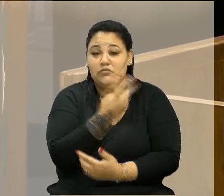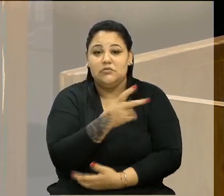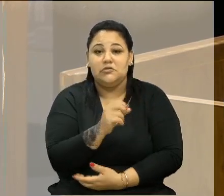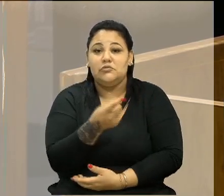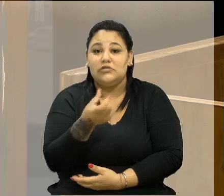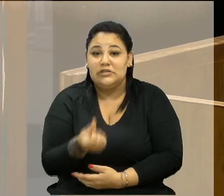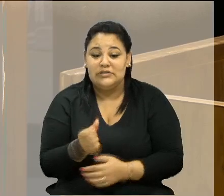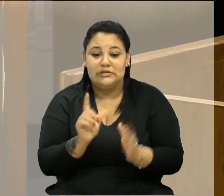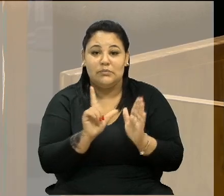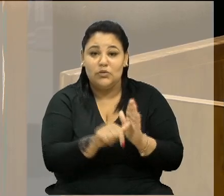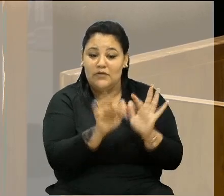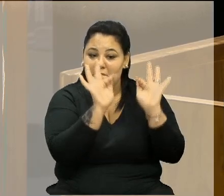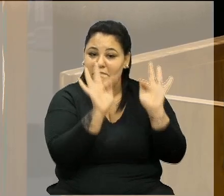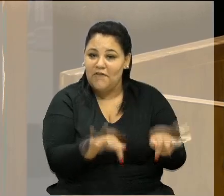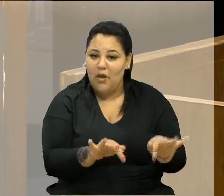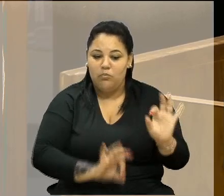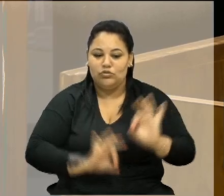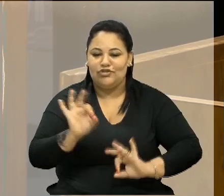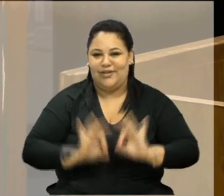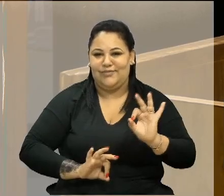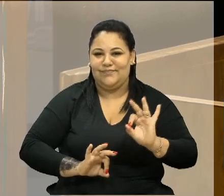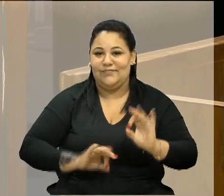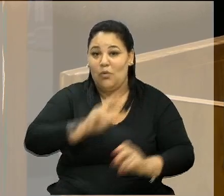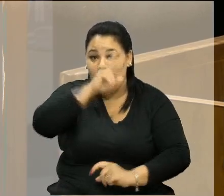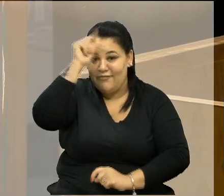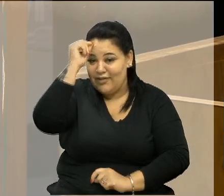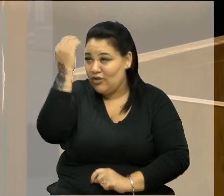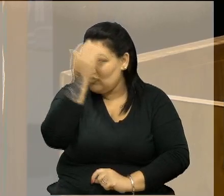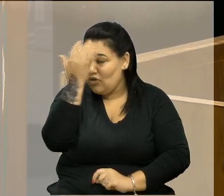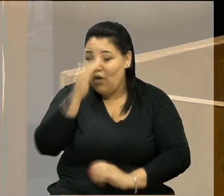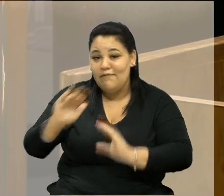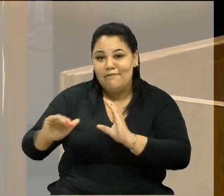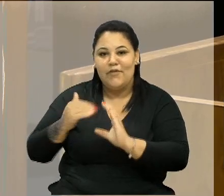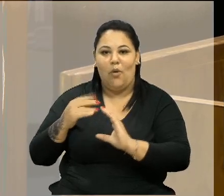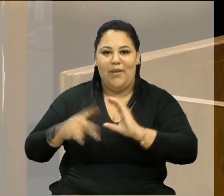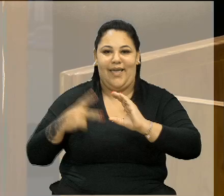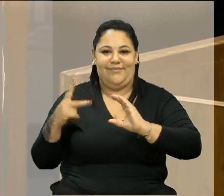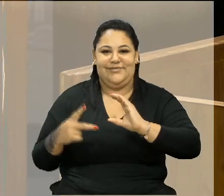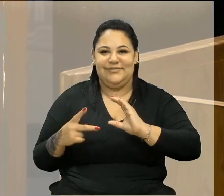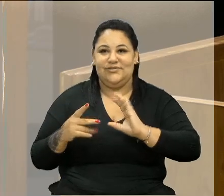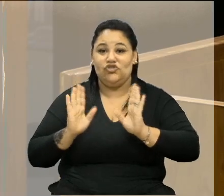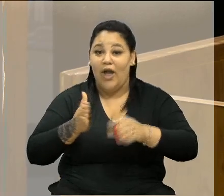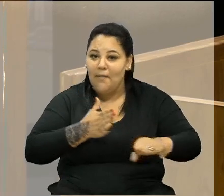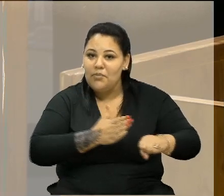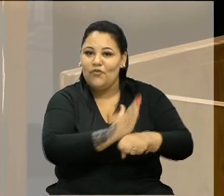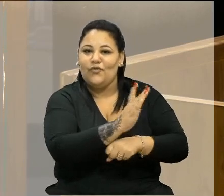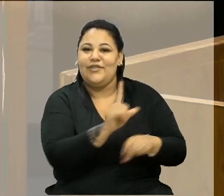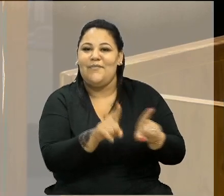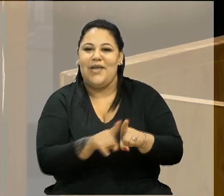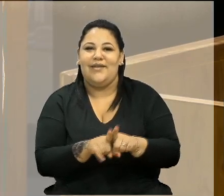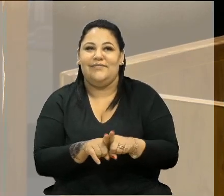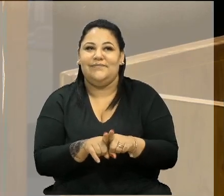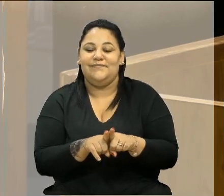O prefeito Adiló mandou um projeto para a Câmara, nós aprovamos sobre a questão de